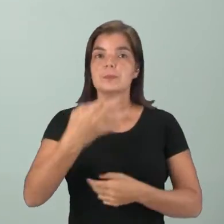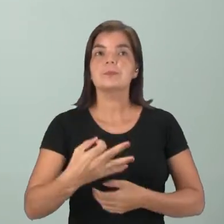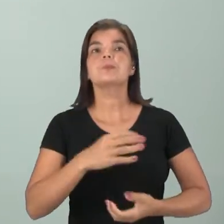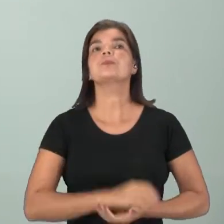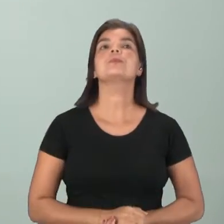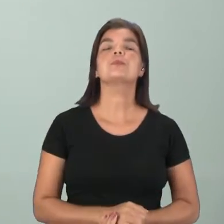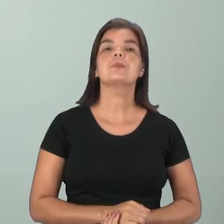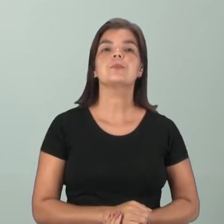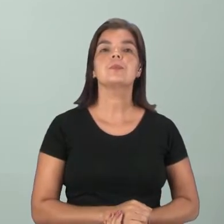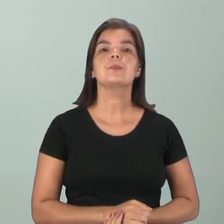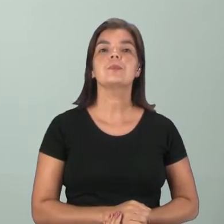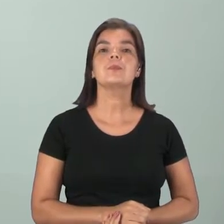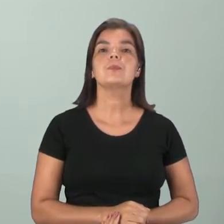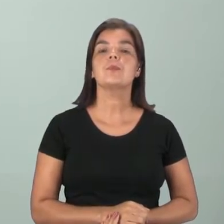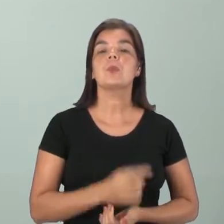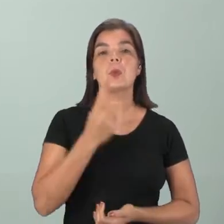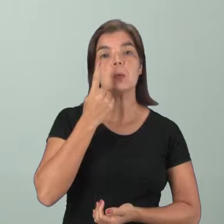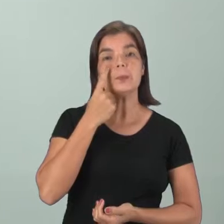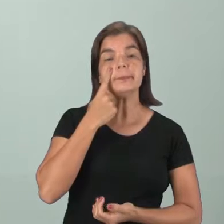necessidades humanas, certo?